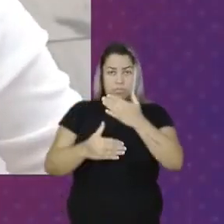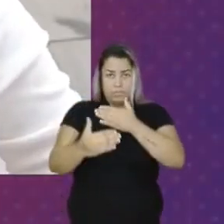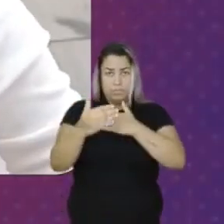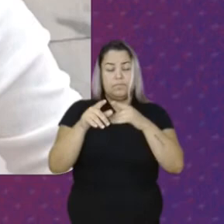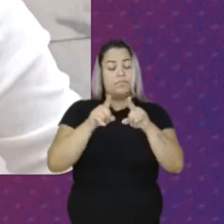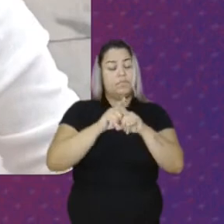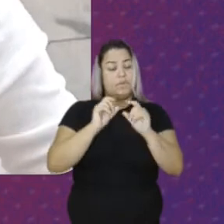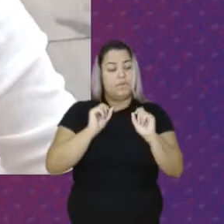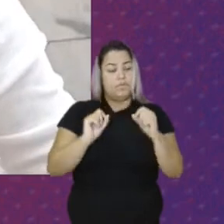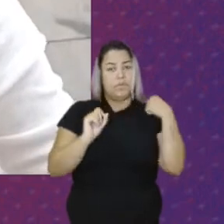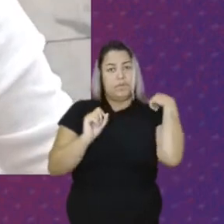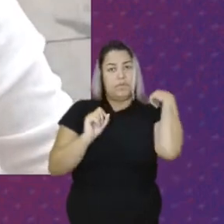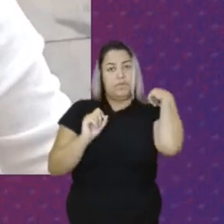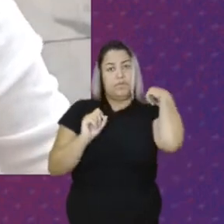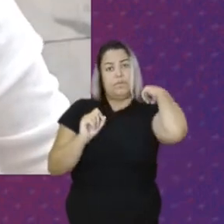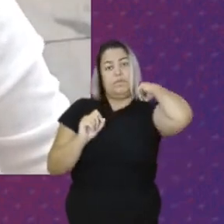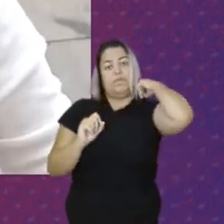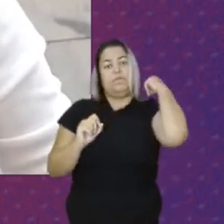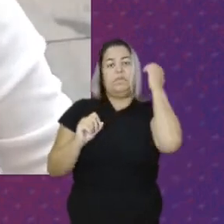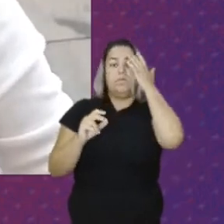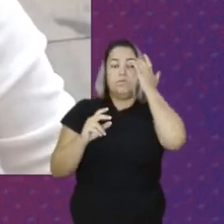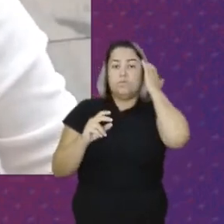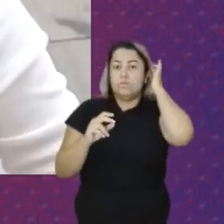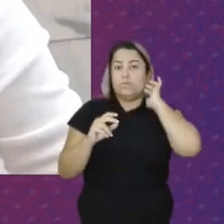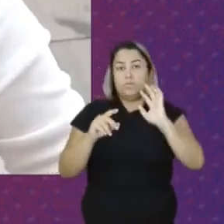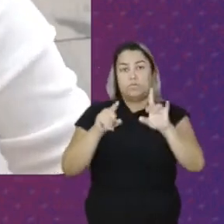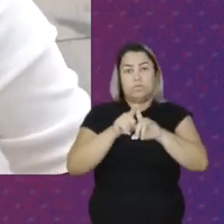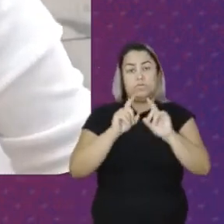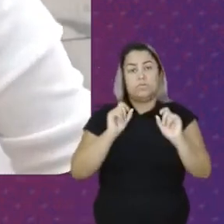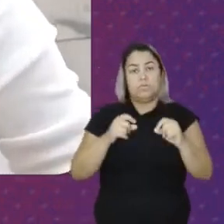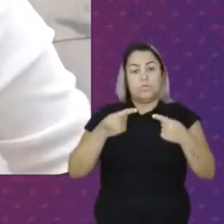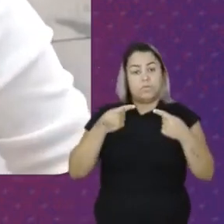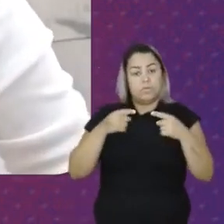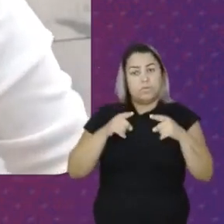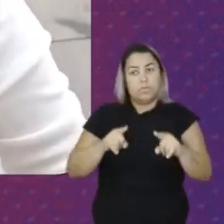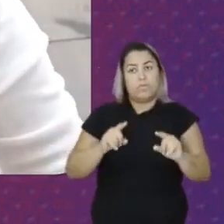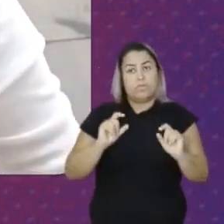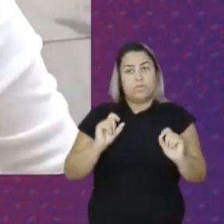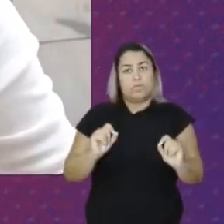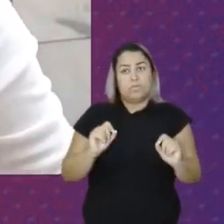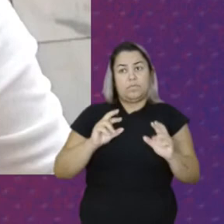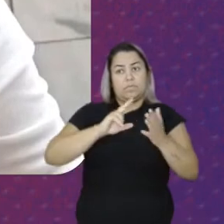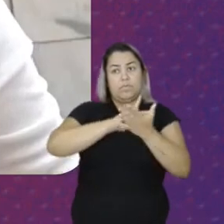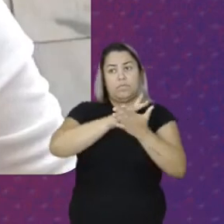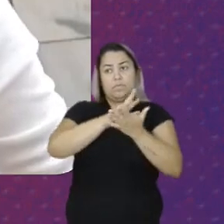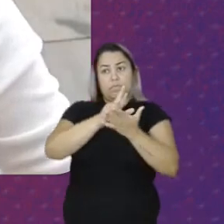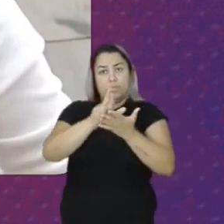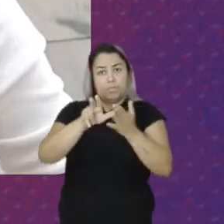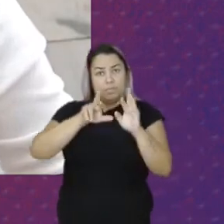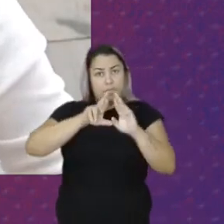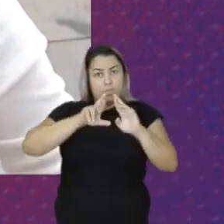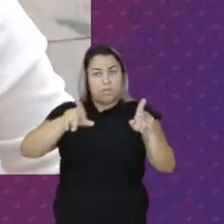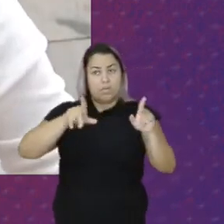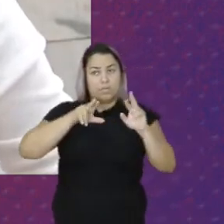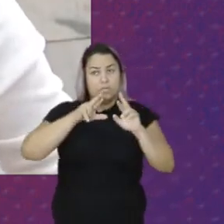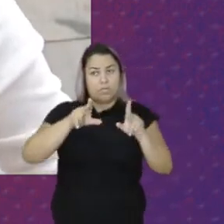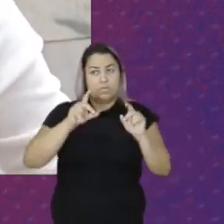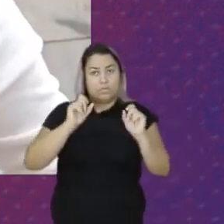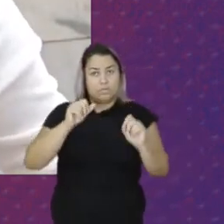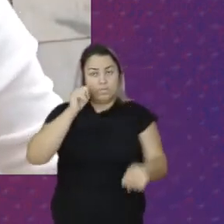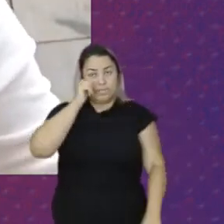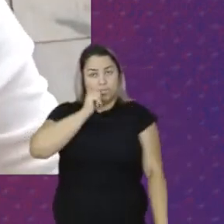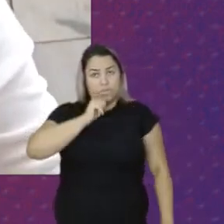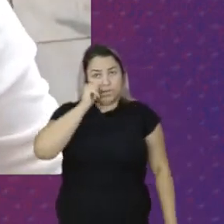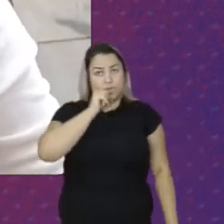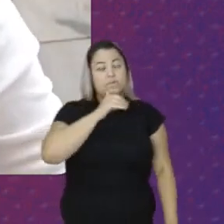para iniciar, violência política de gênero é aquela que está baseada na diferença entre